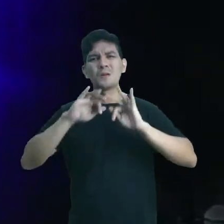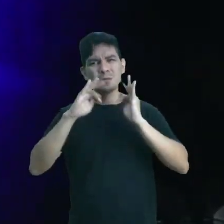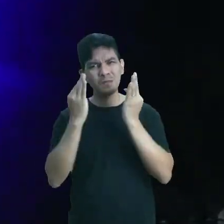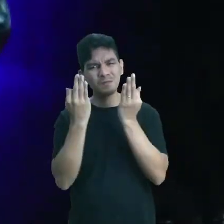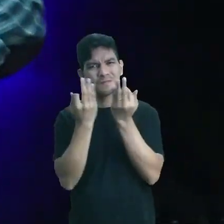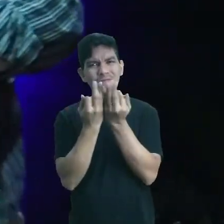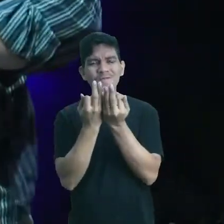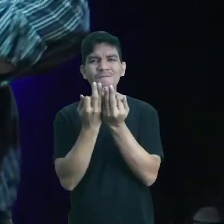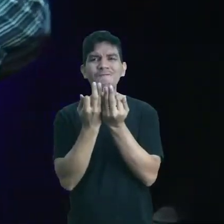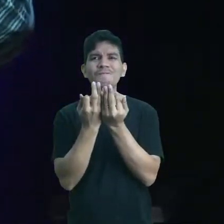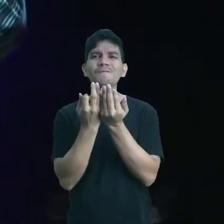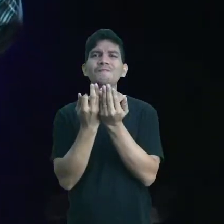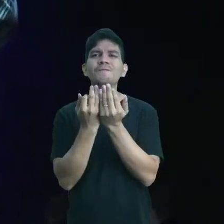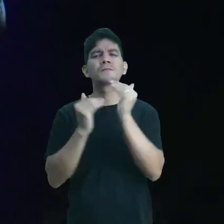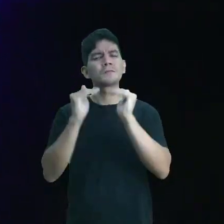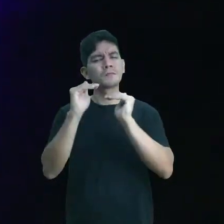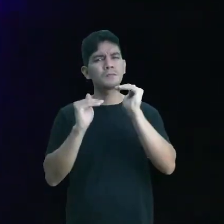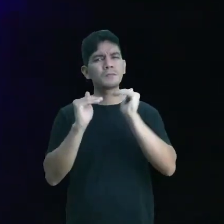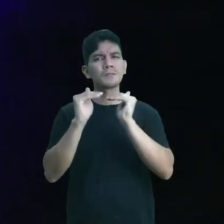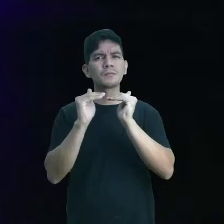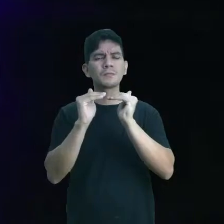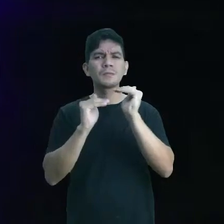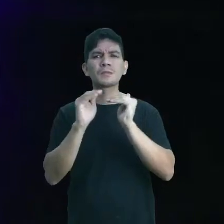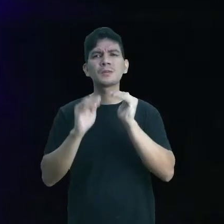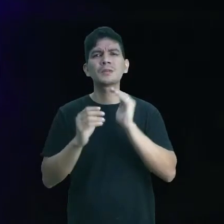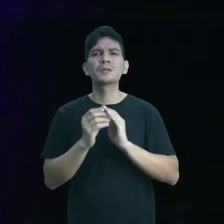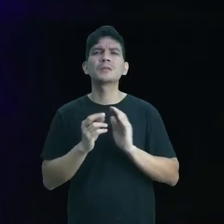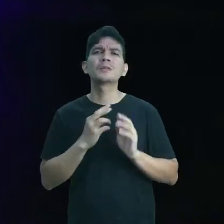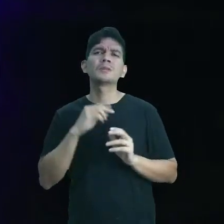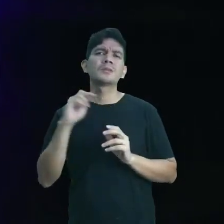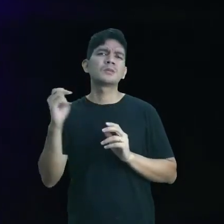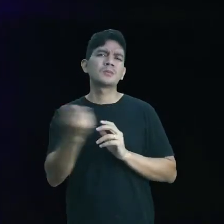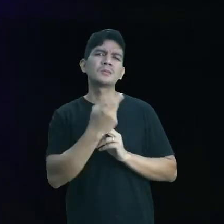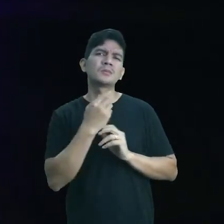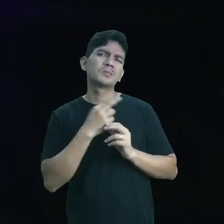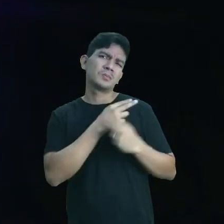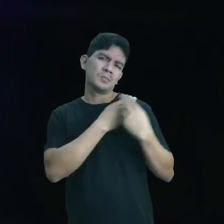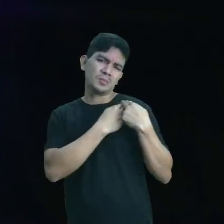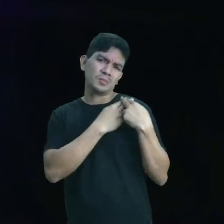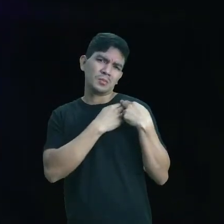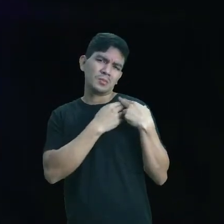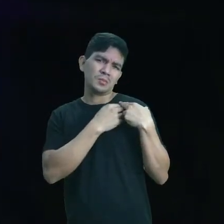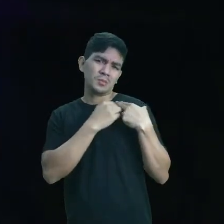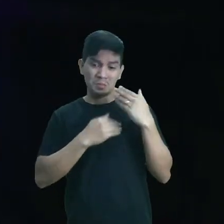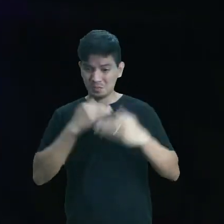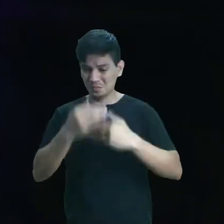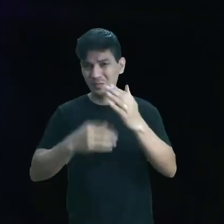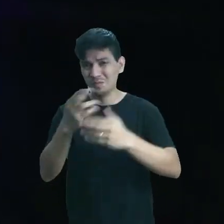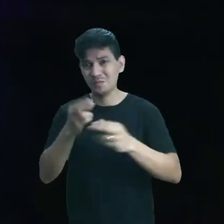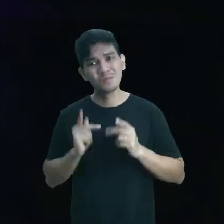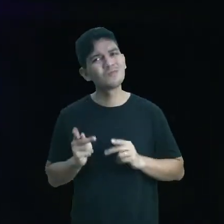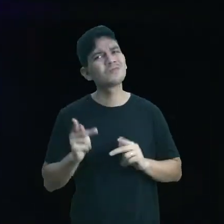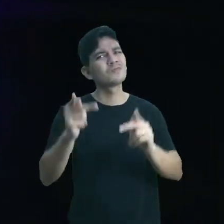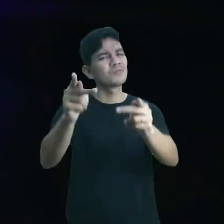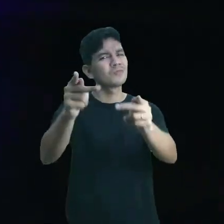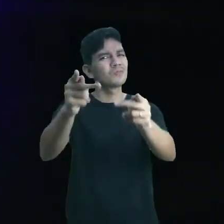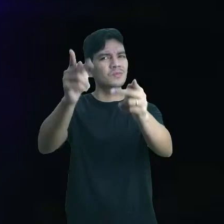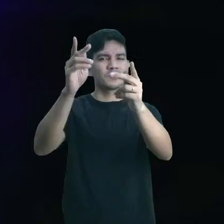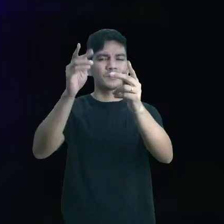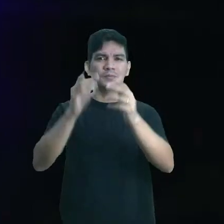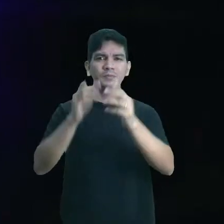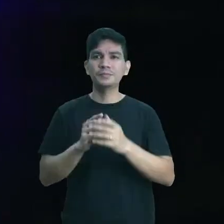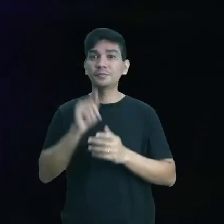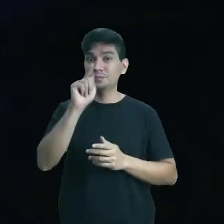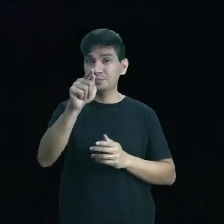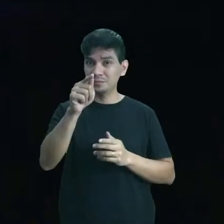equilibrada, nós somos os responsáveis pela geração futura. E você em casa é responsável por formar essa